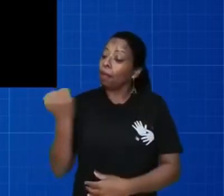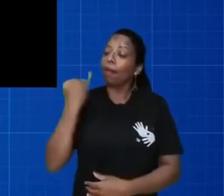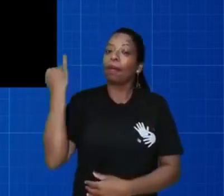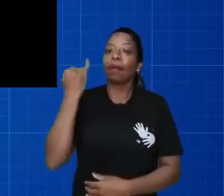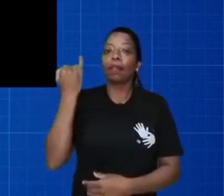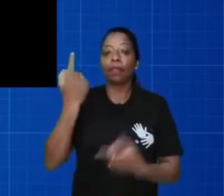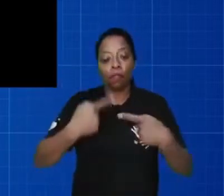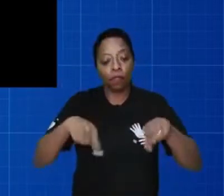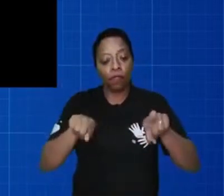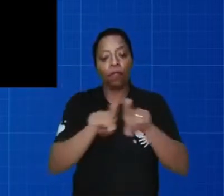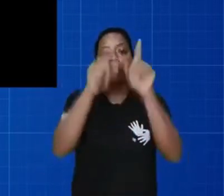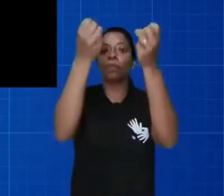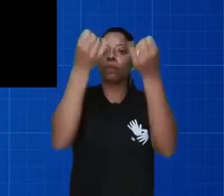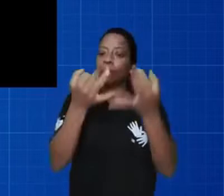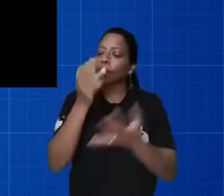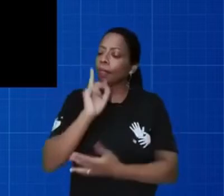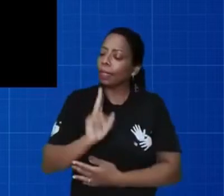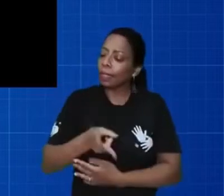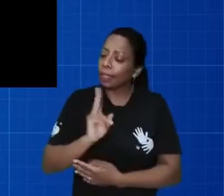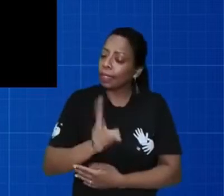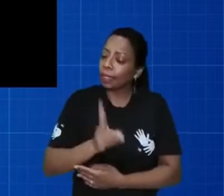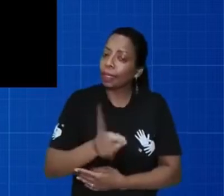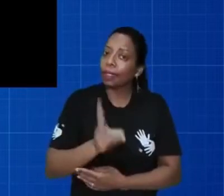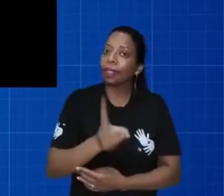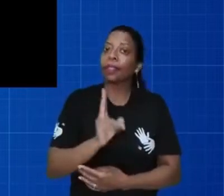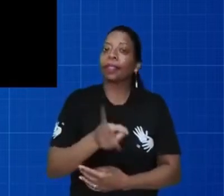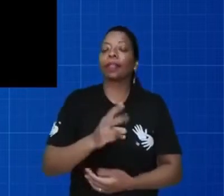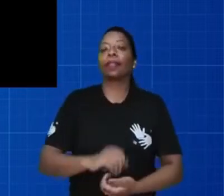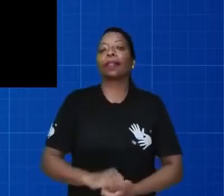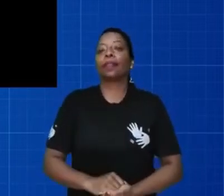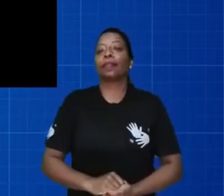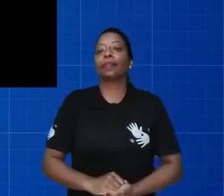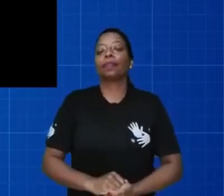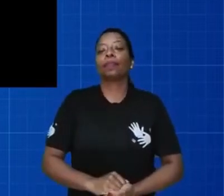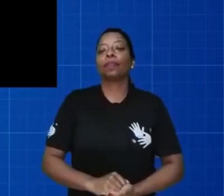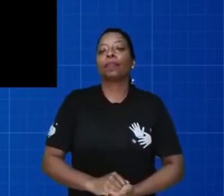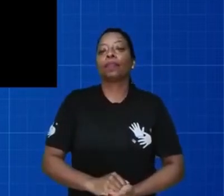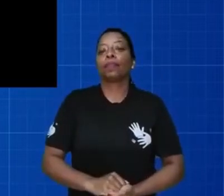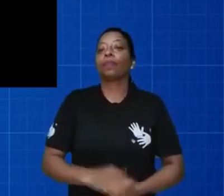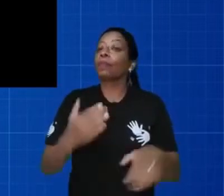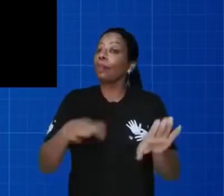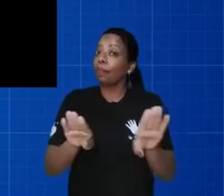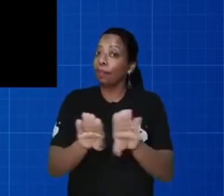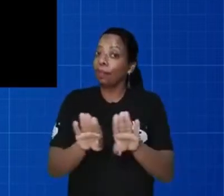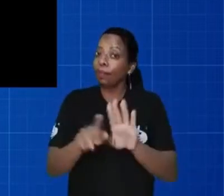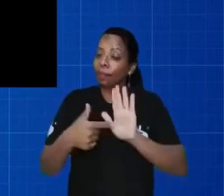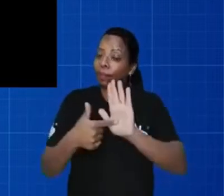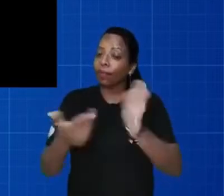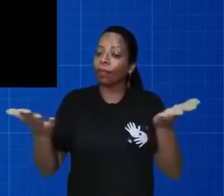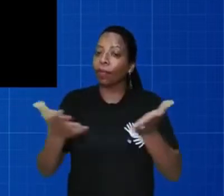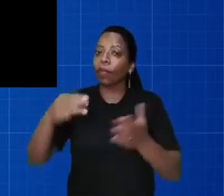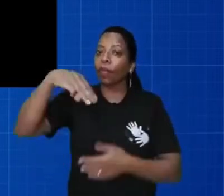para revermos, né, e estarmos atentos a ela, né. Na sequência, então, vamos falar um pouquinho agora de